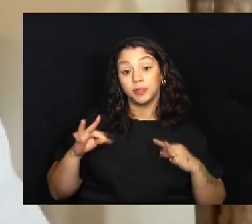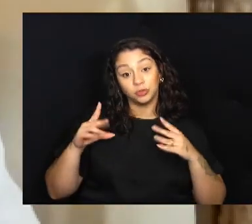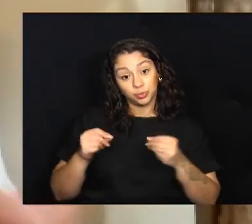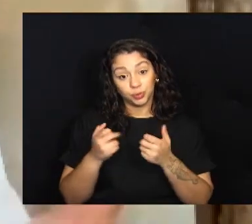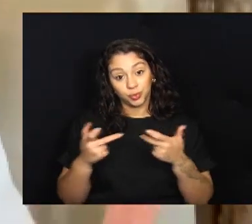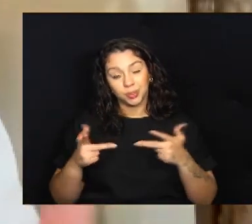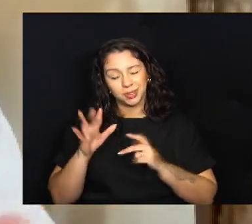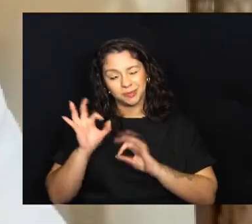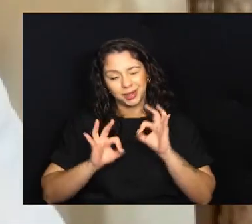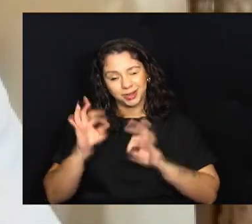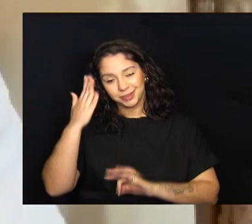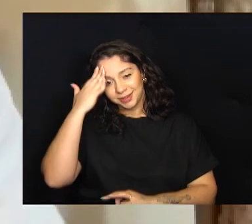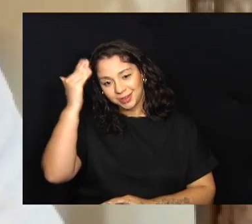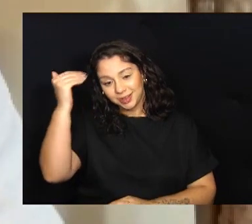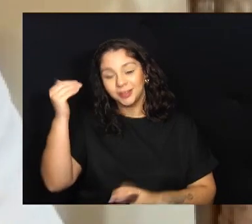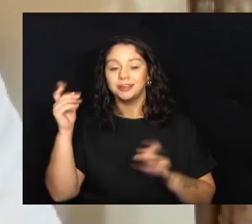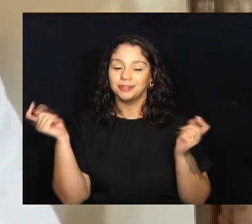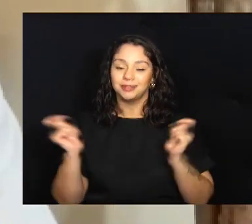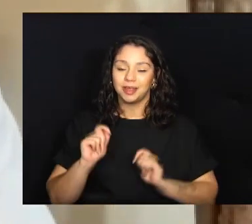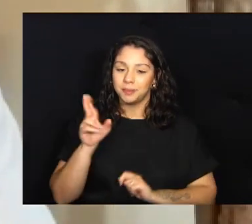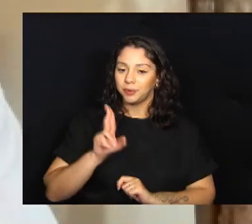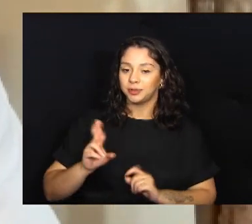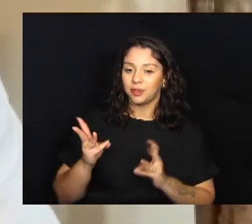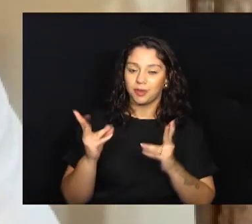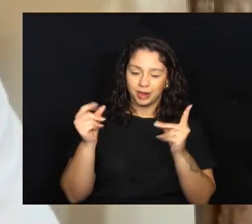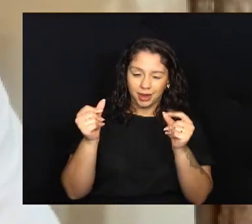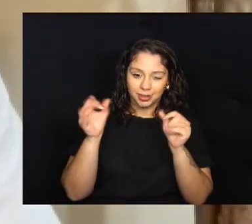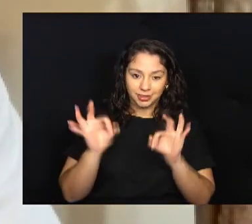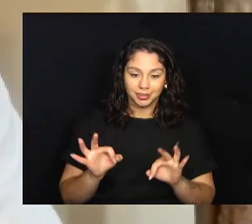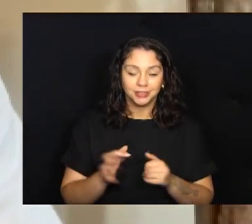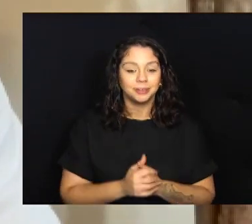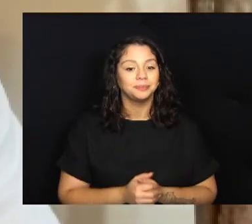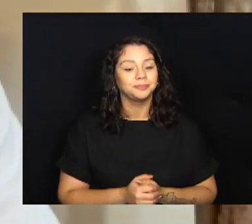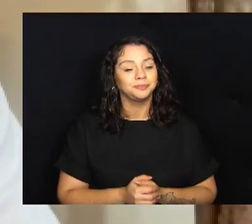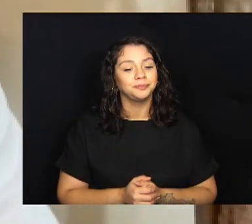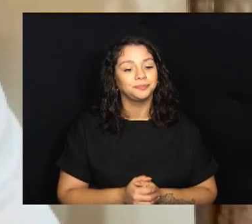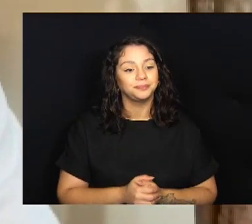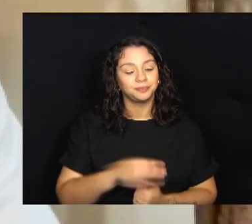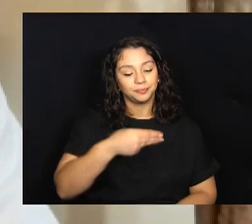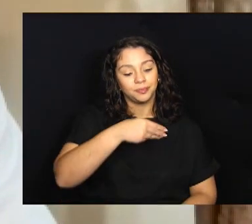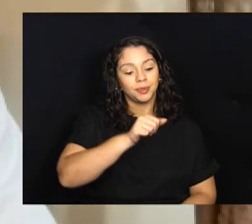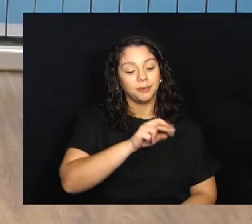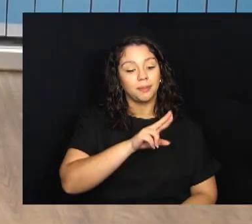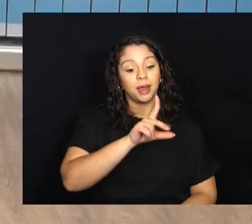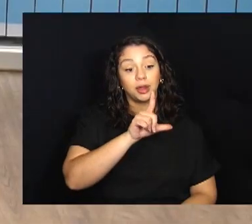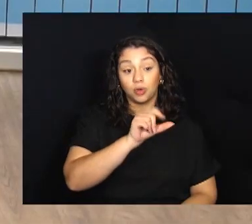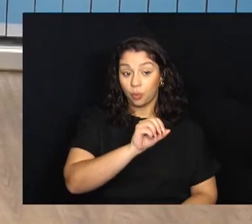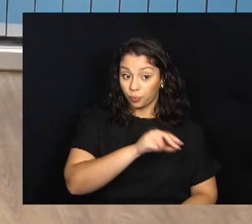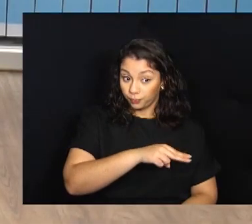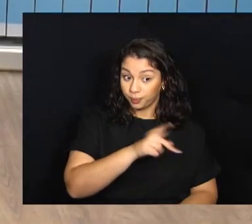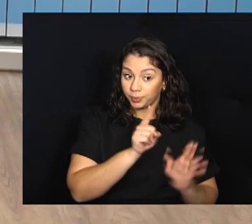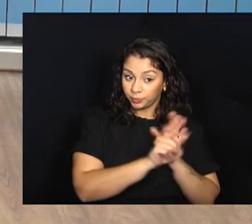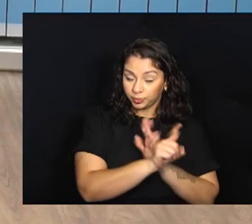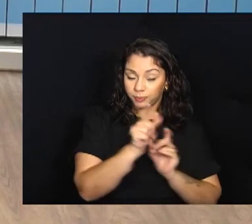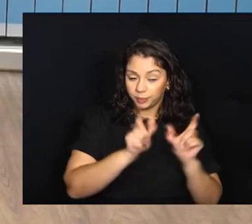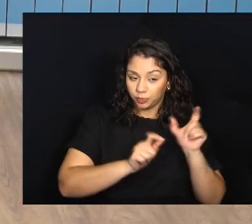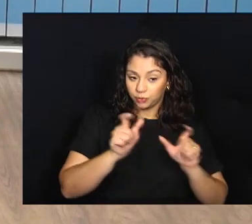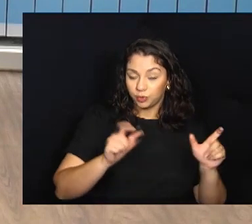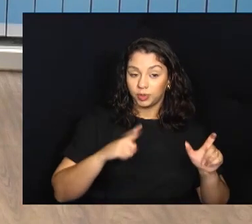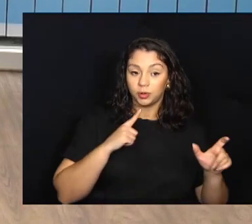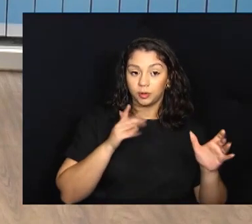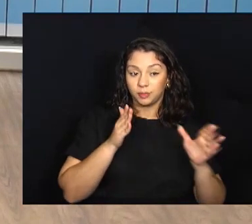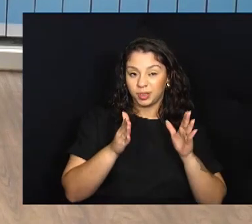com sabedoria deve ser utilizado com qualidade, com certeza. Marlon, muita gente, né, nesse período de pandemia ficou em